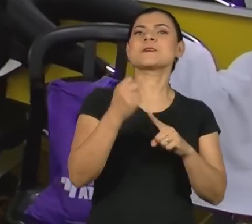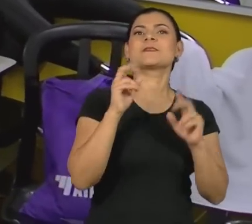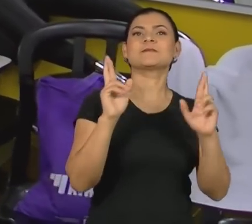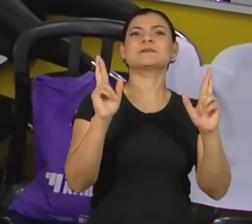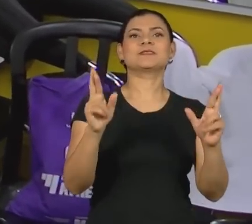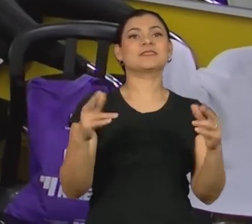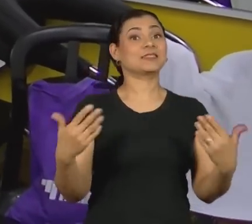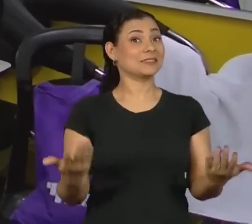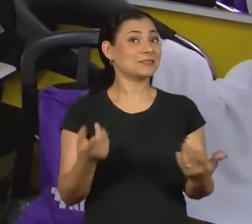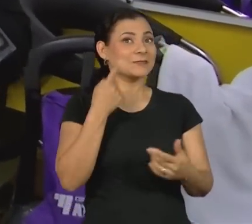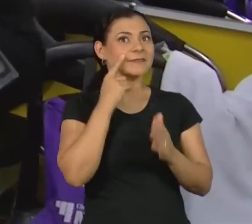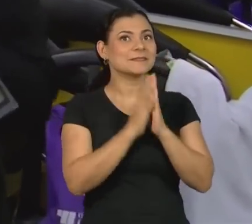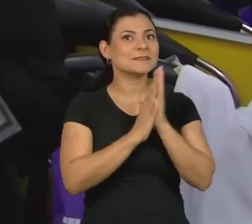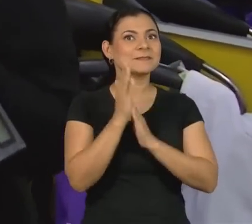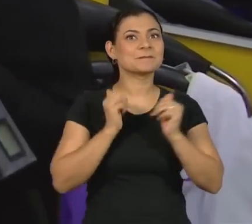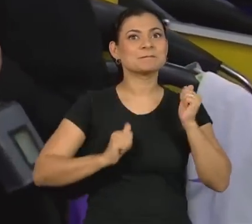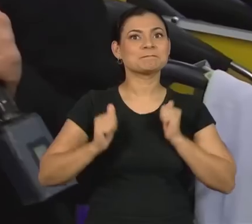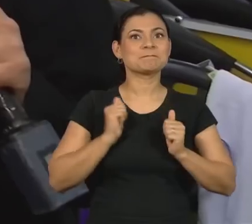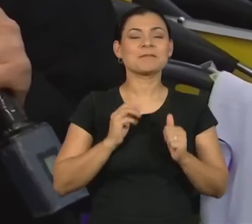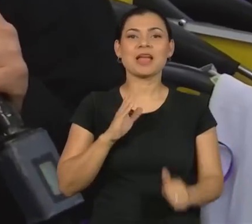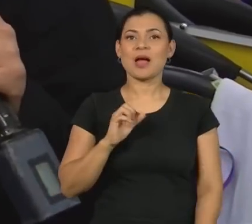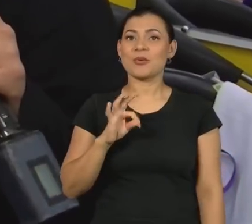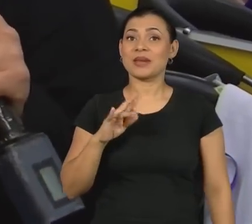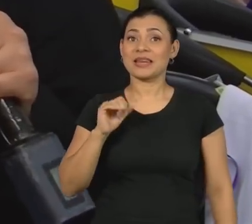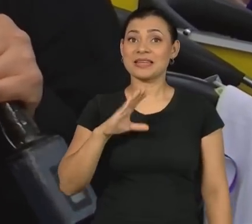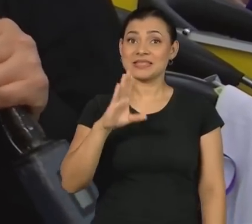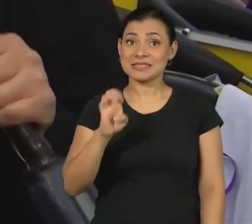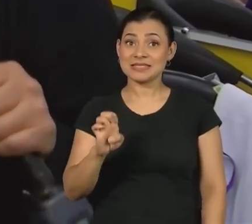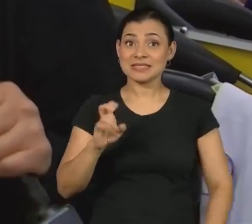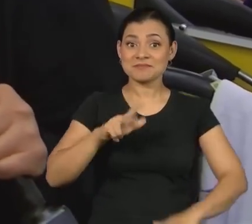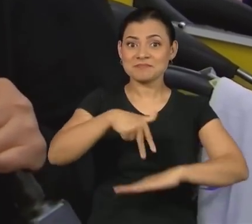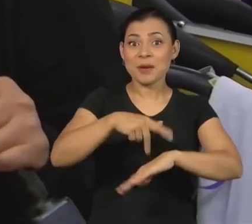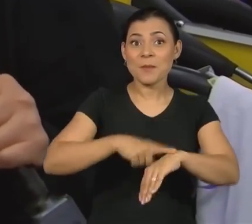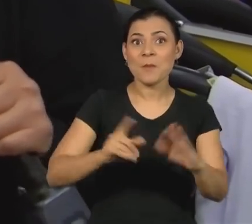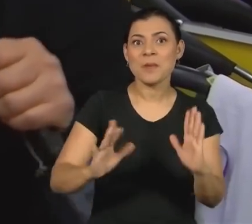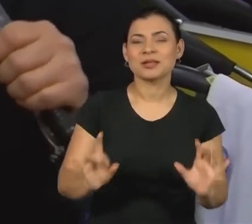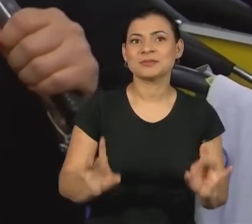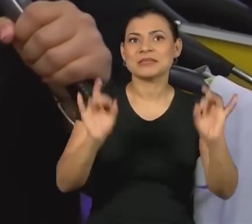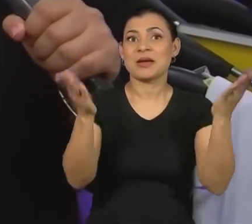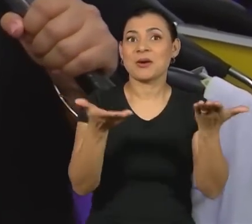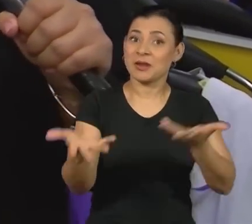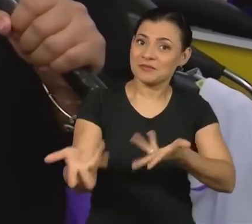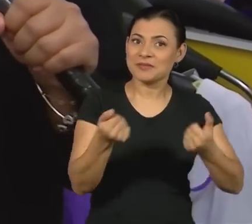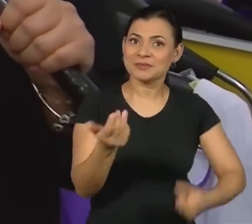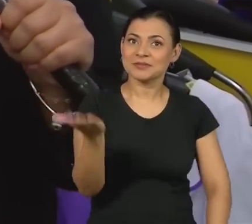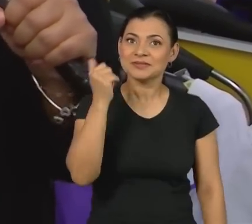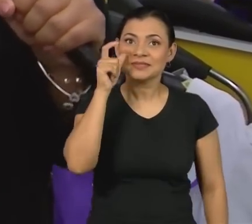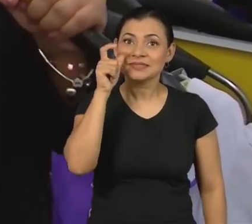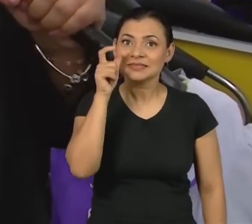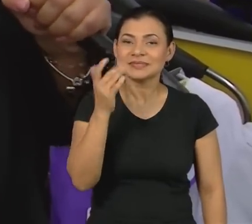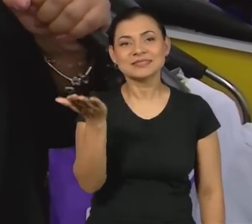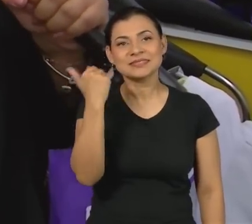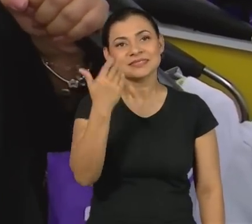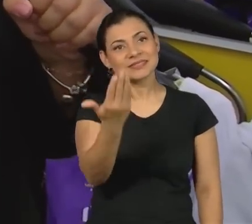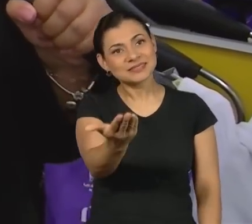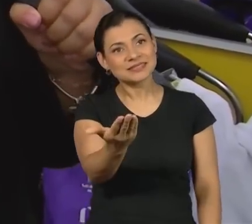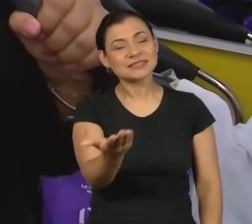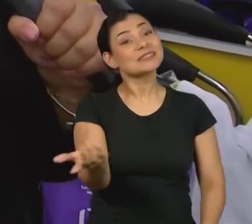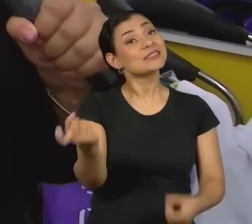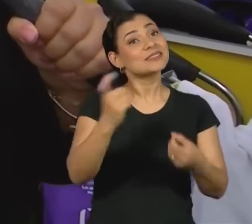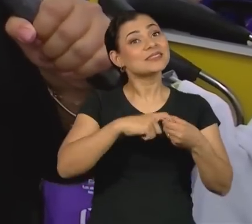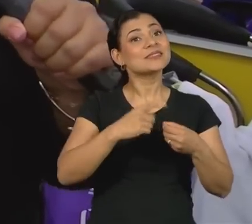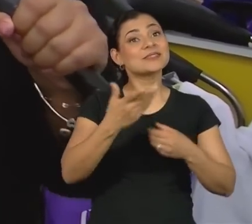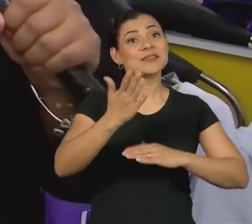tá bom. Da Dona Aurenice pro palco. Chegou o grande momento. Vamos acompanhar esse desfile? É com vocês.